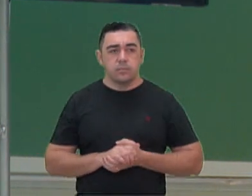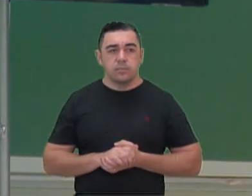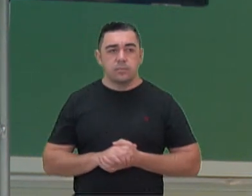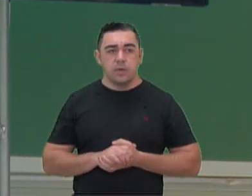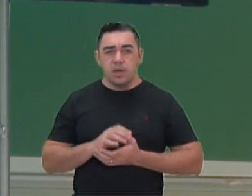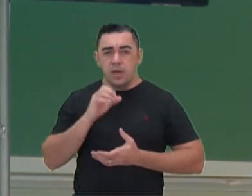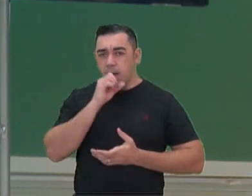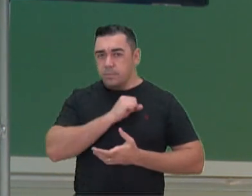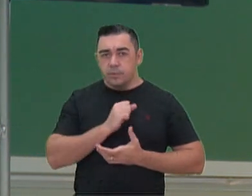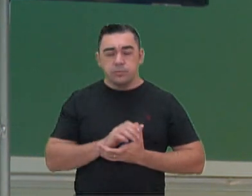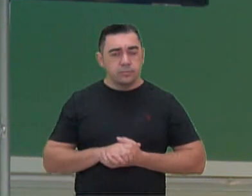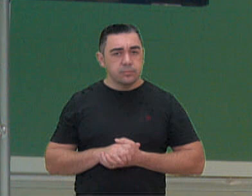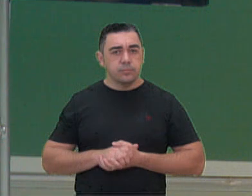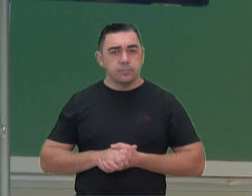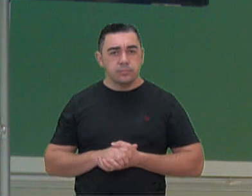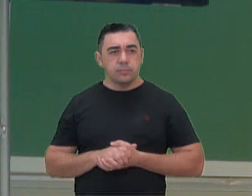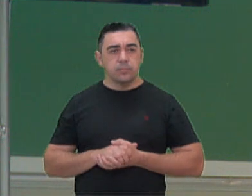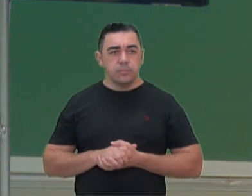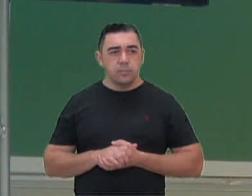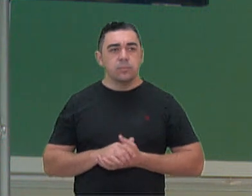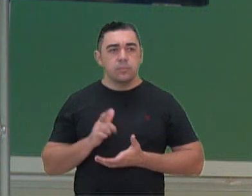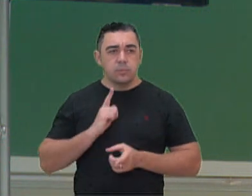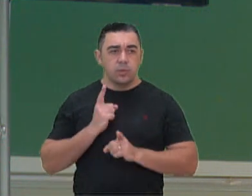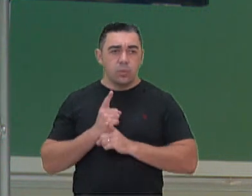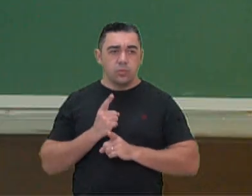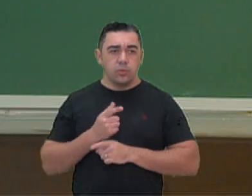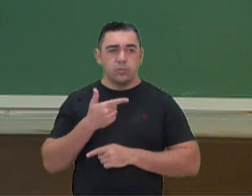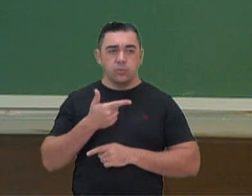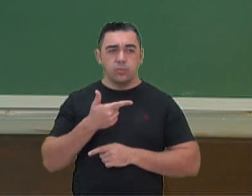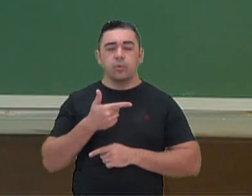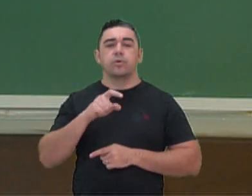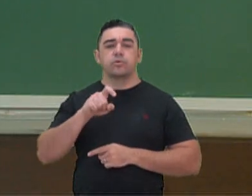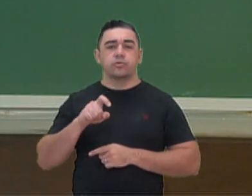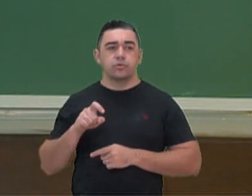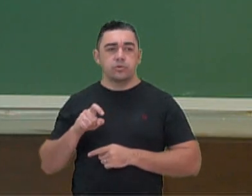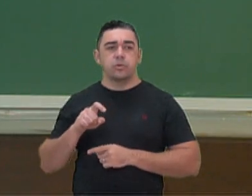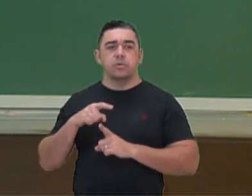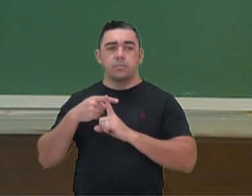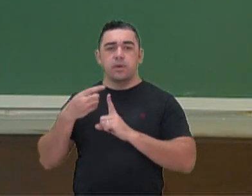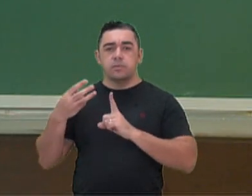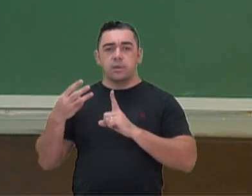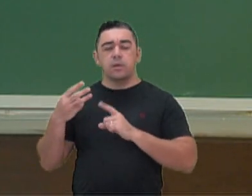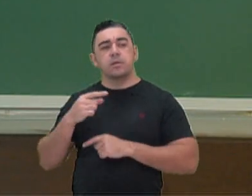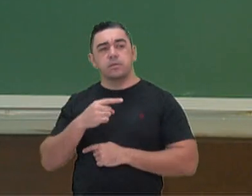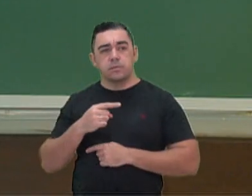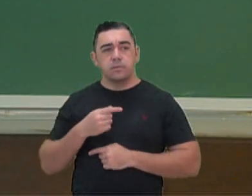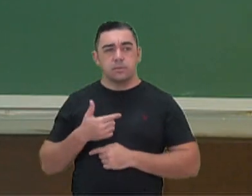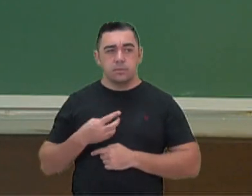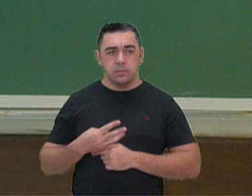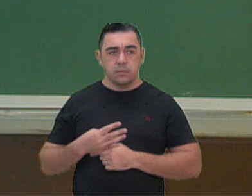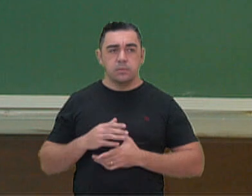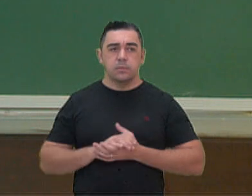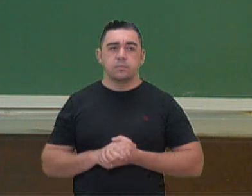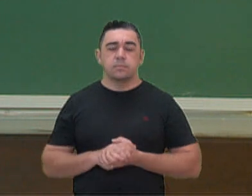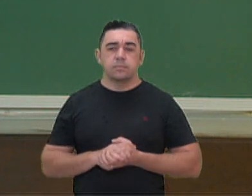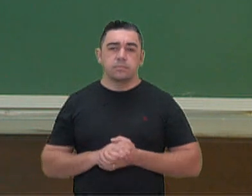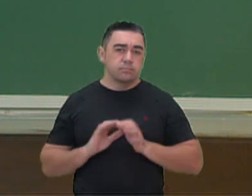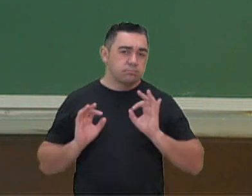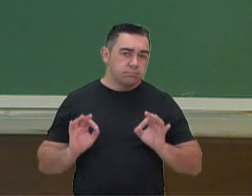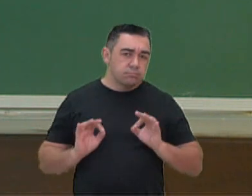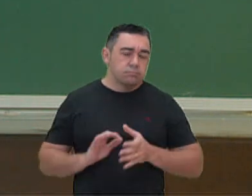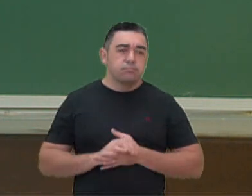2 toques, rapidinho. Você encontrou a inversa. Então, a inversa da função dada é essa, 2x mais 3 sobre